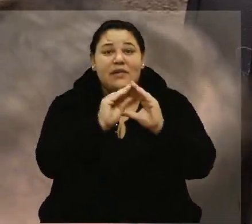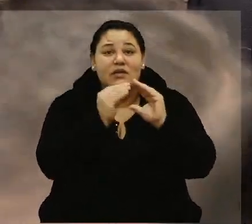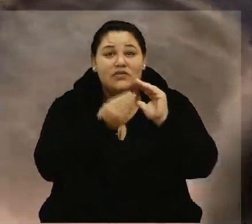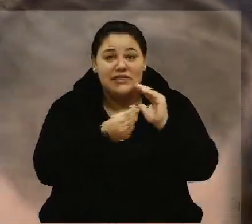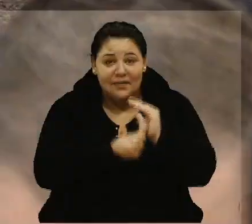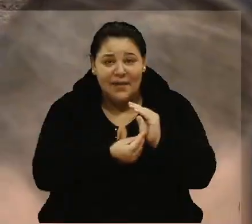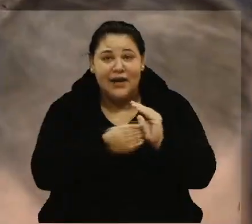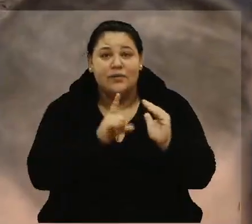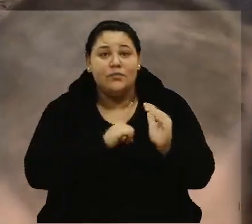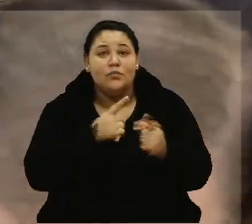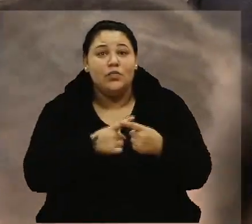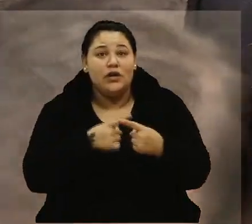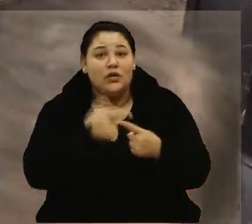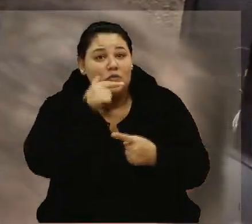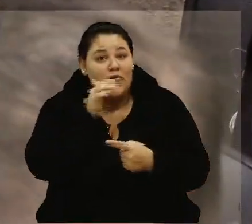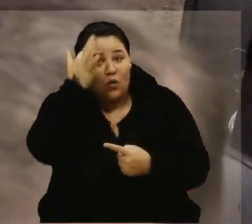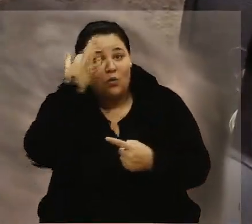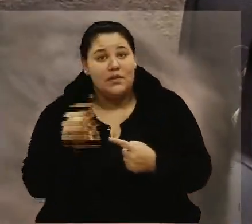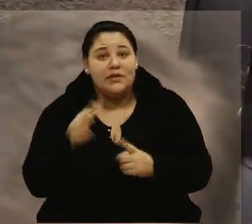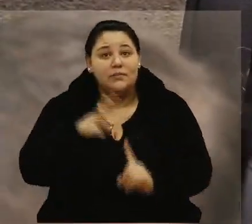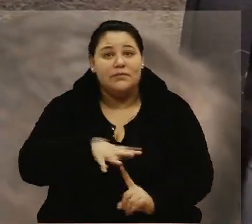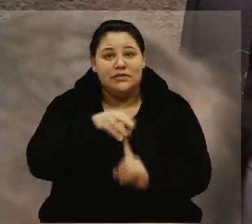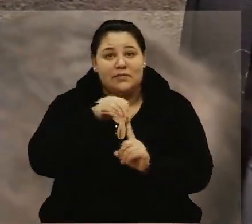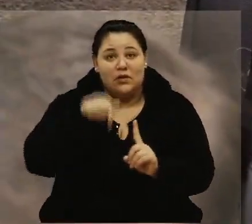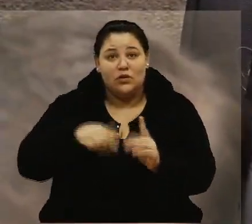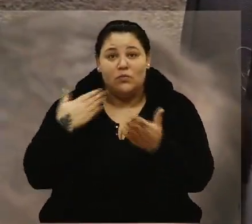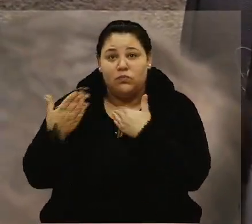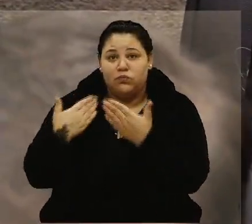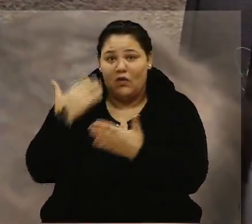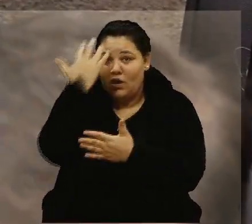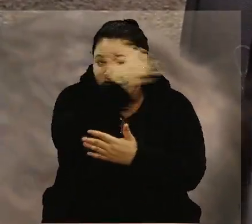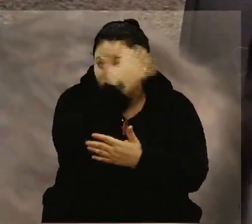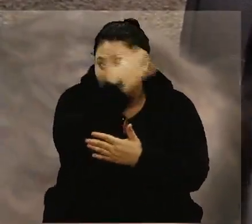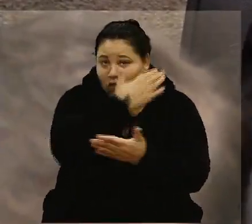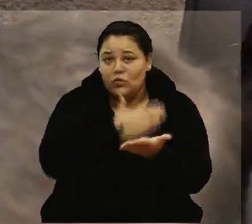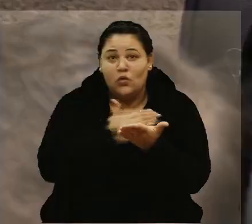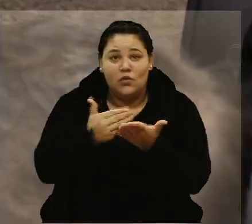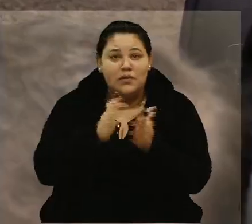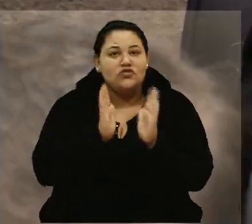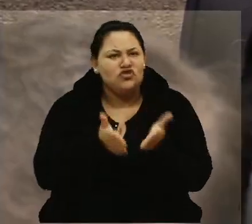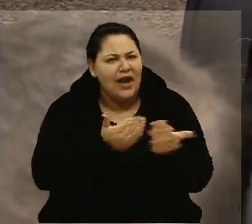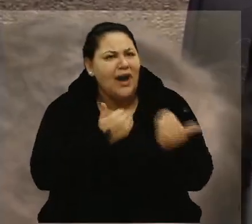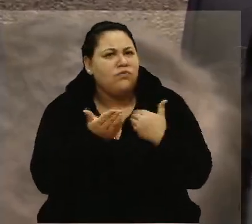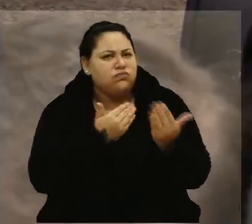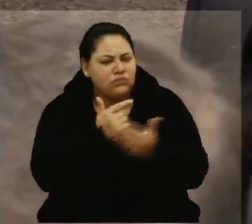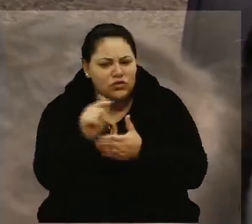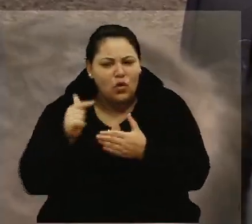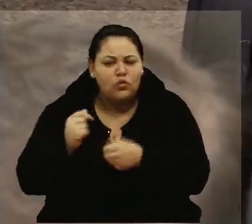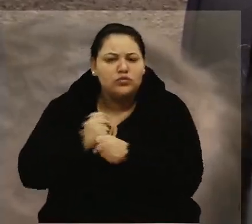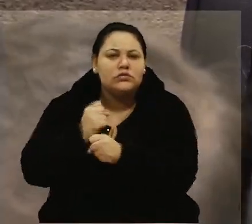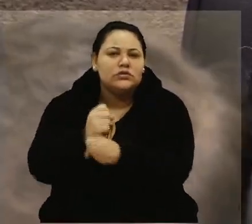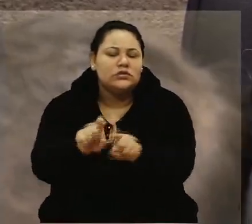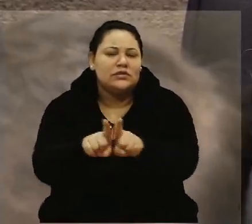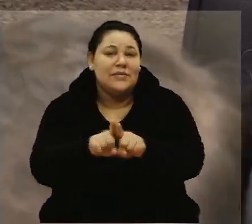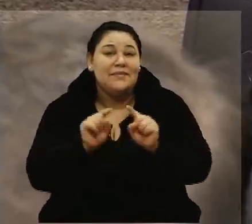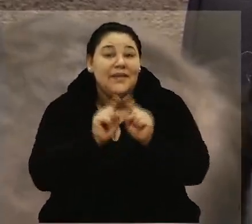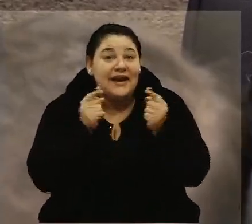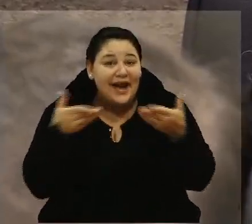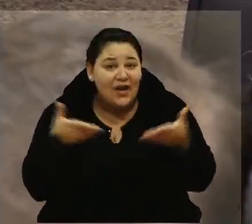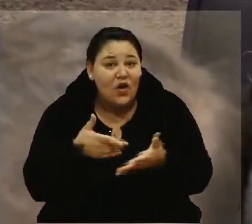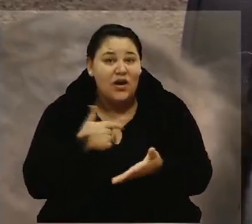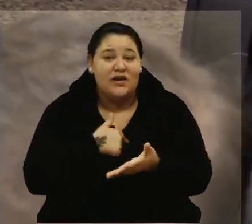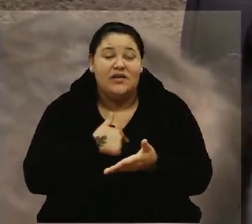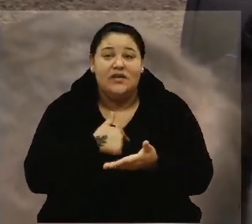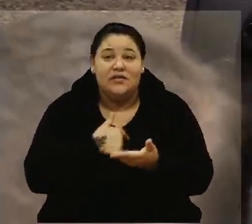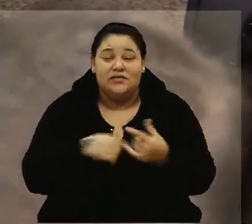por entenderem a prioridade. Conversei com o prefeito Adiló no início da... Já tínhamos falado em outros anos, mas agora, quando assumi como